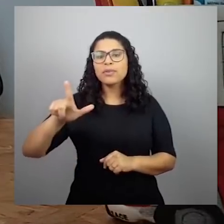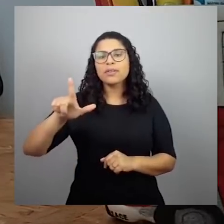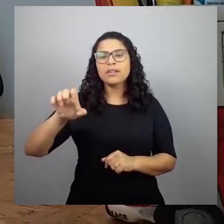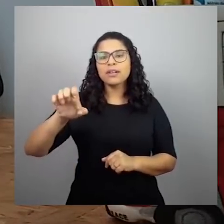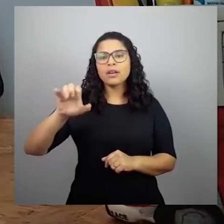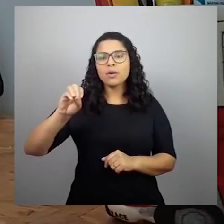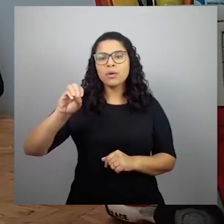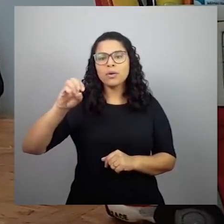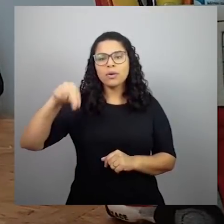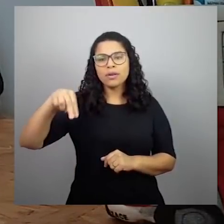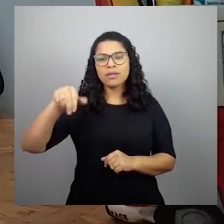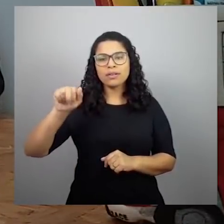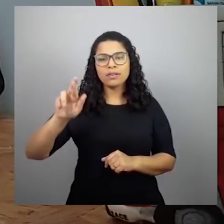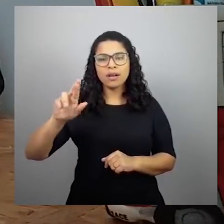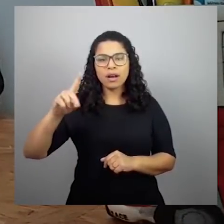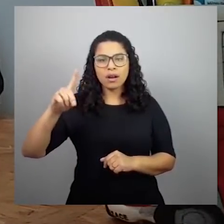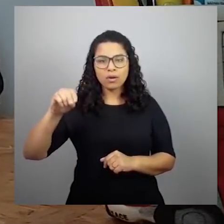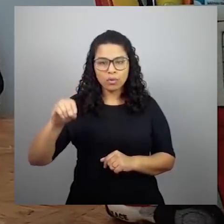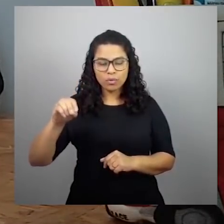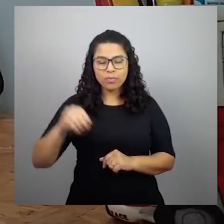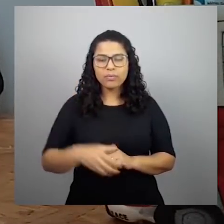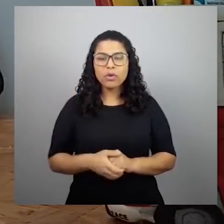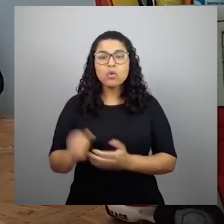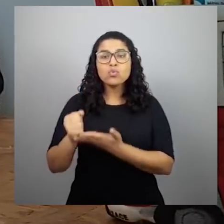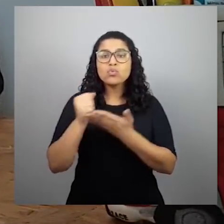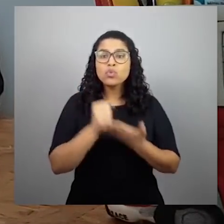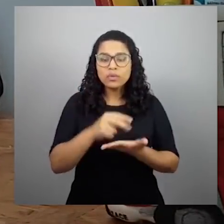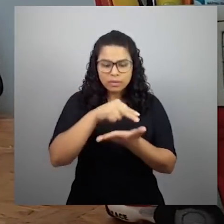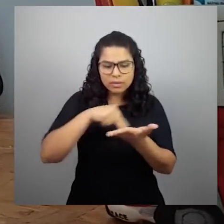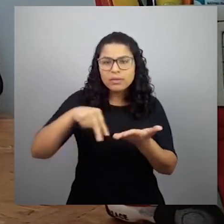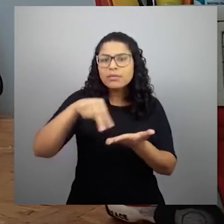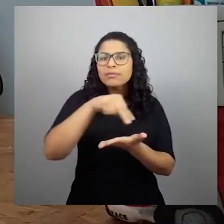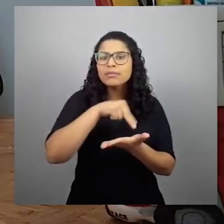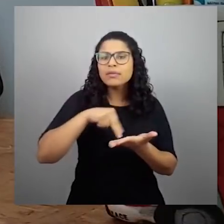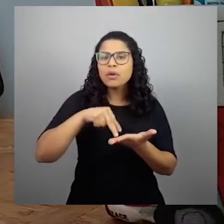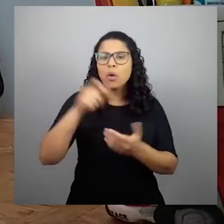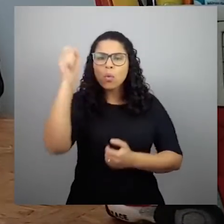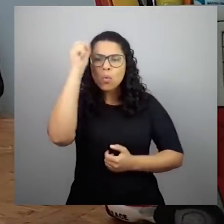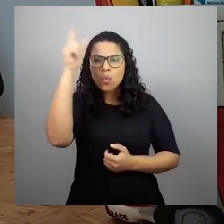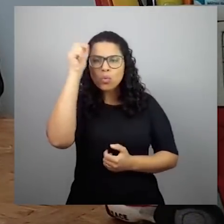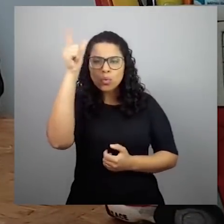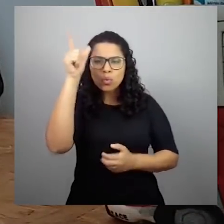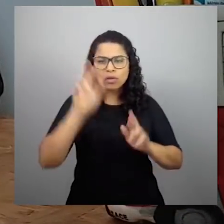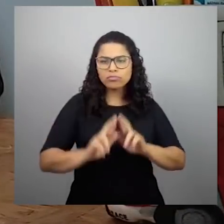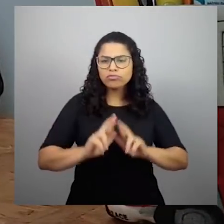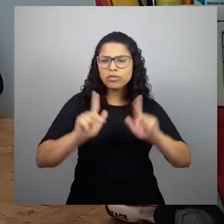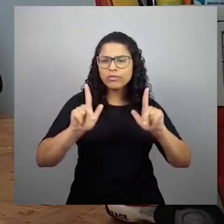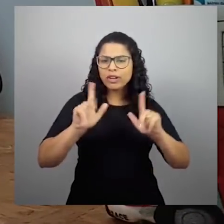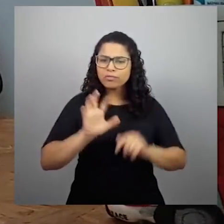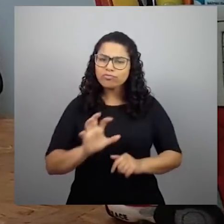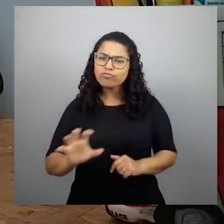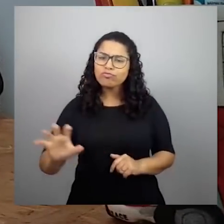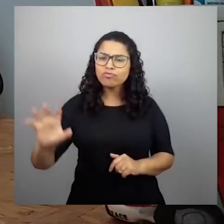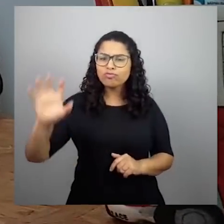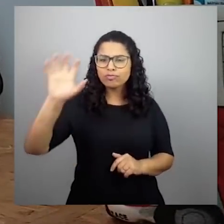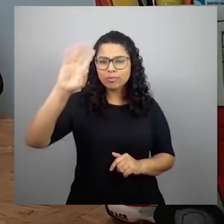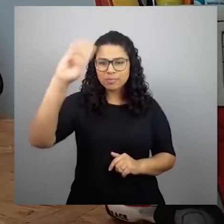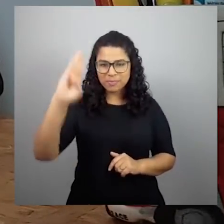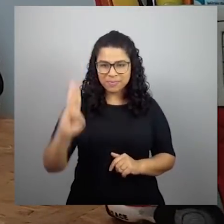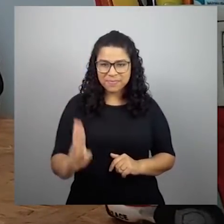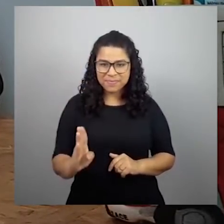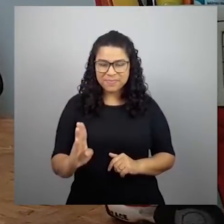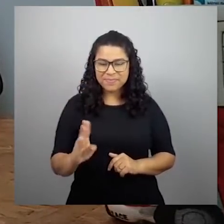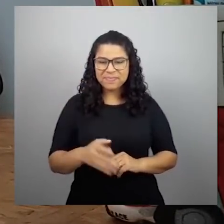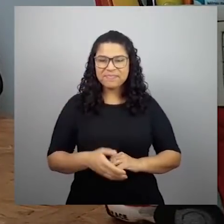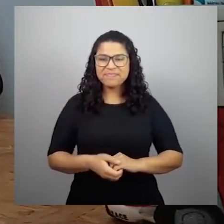de diversas manifestações culturais em dança que a gente tem em todo o Brasil, em